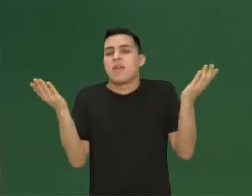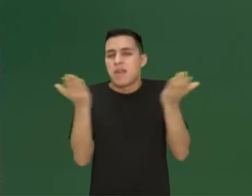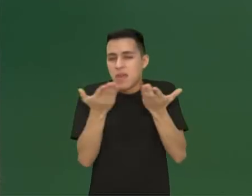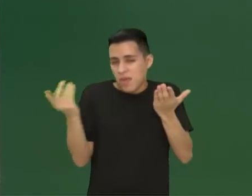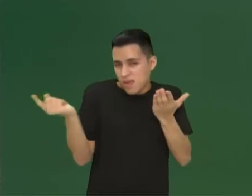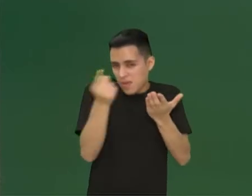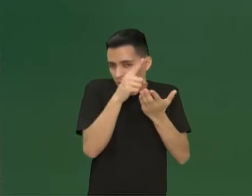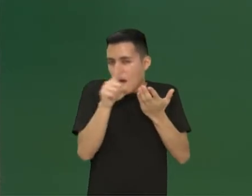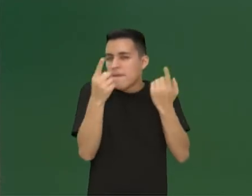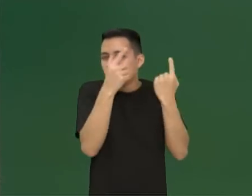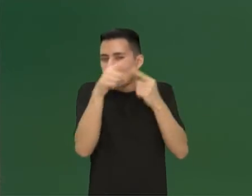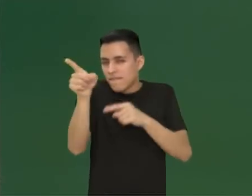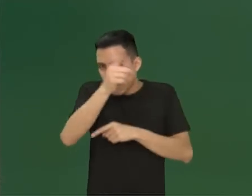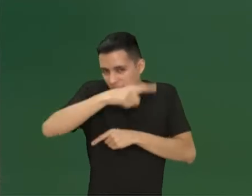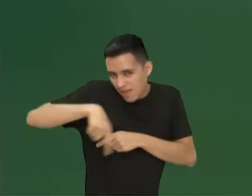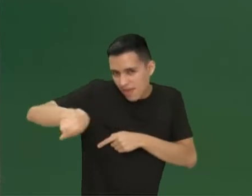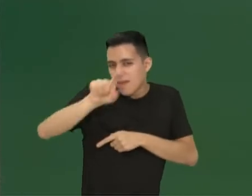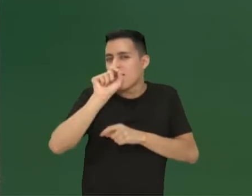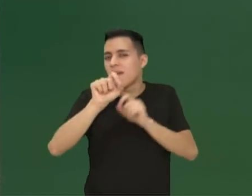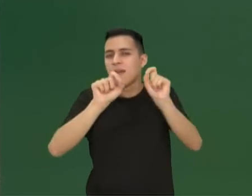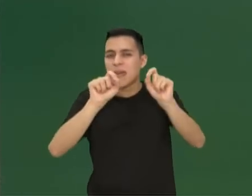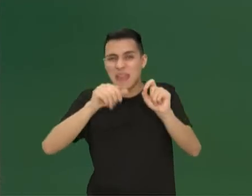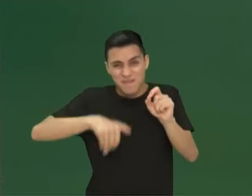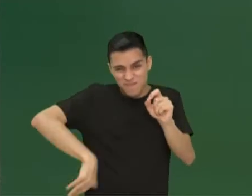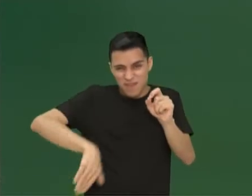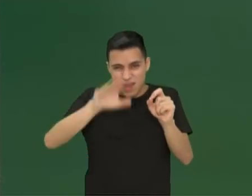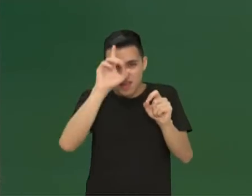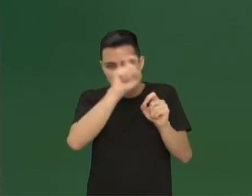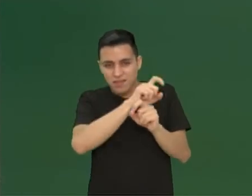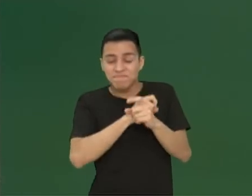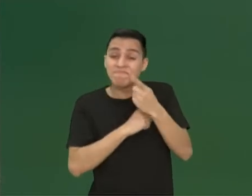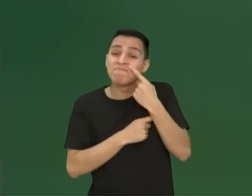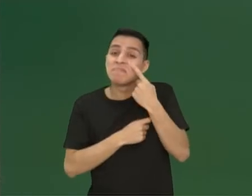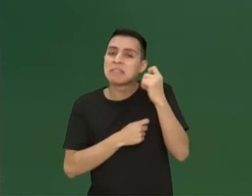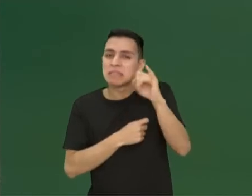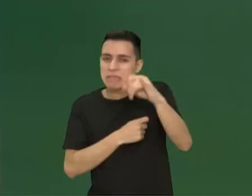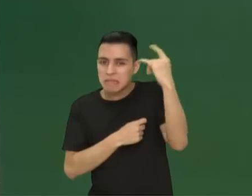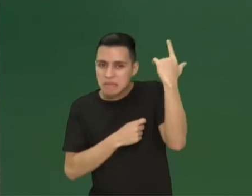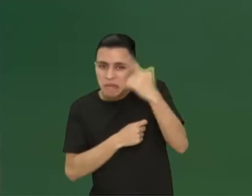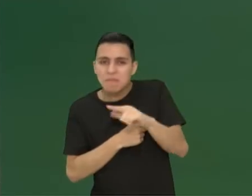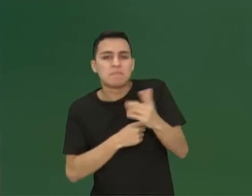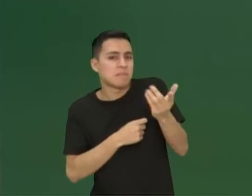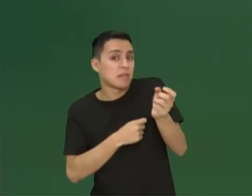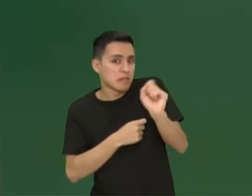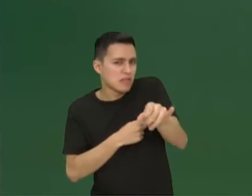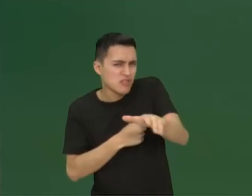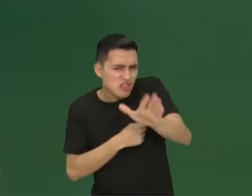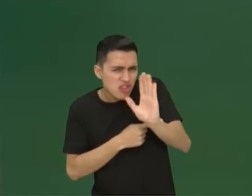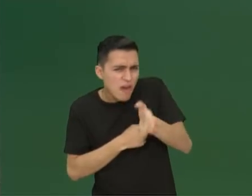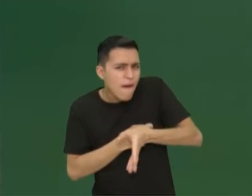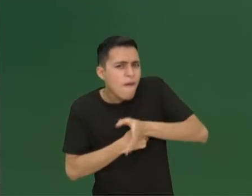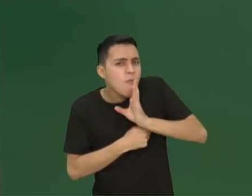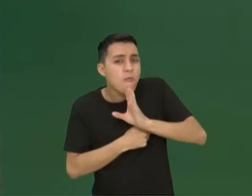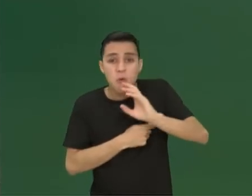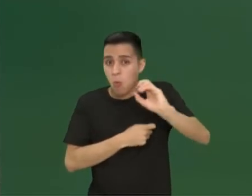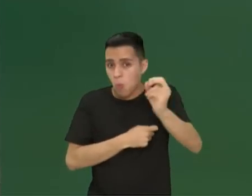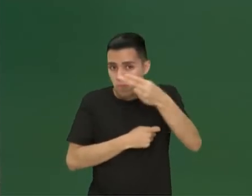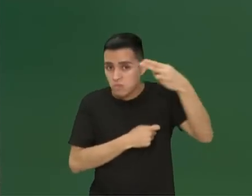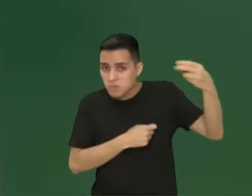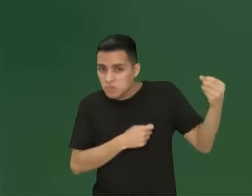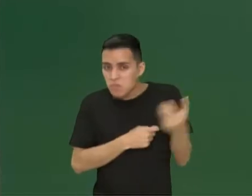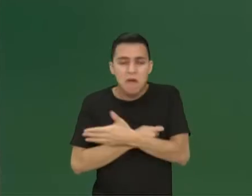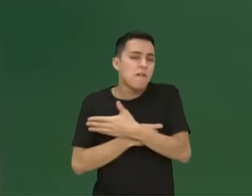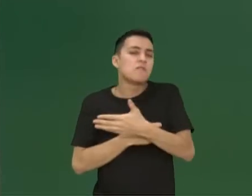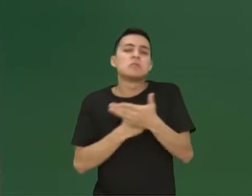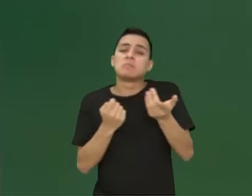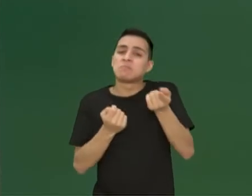fazer o último desafio de hoje, o mais difícil de todos. Quero ver se você já conhecia ou se você não conhecia, eu quero